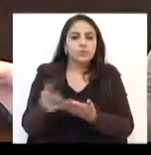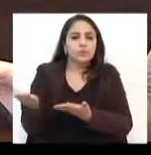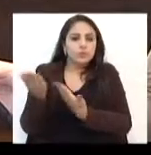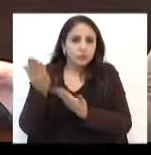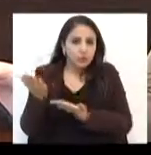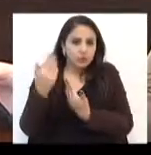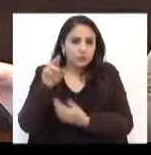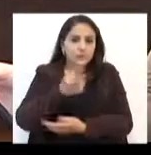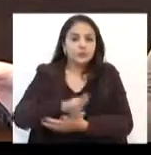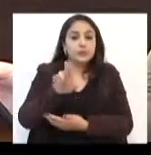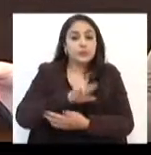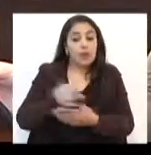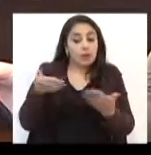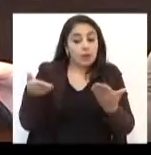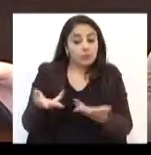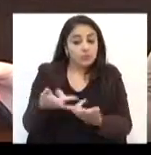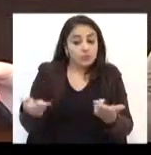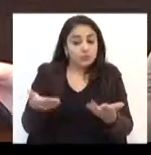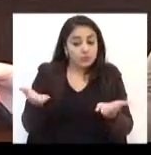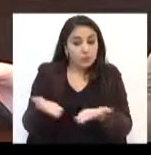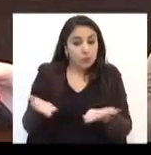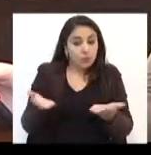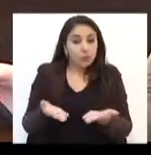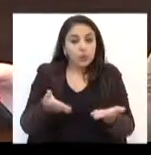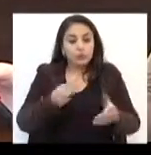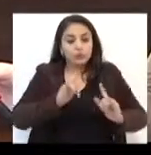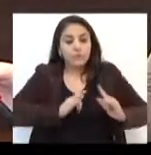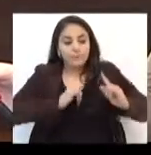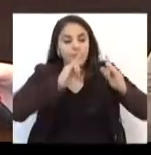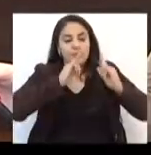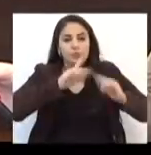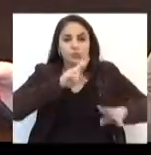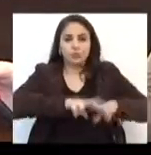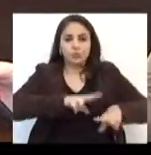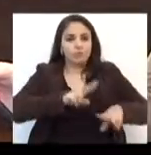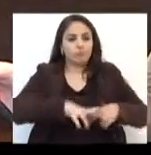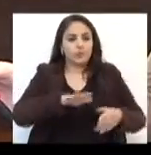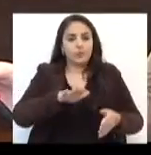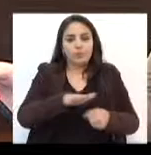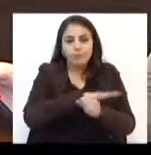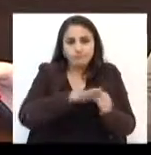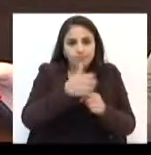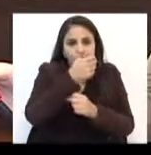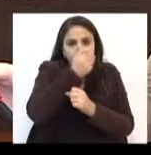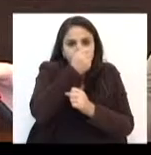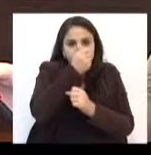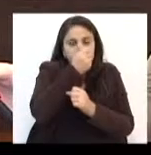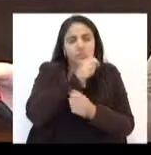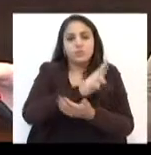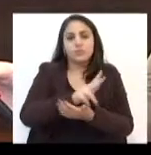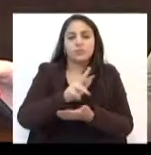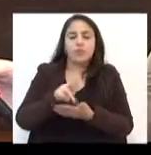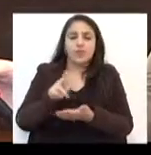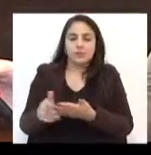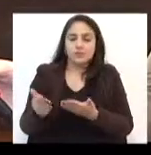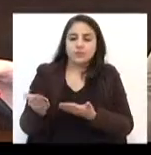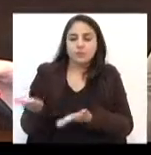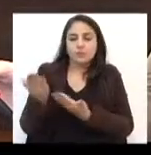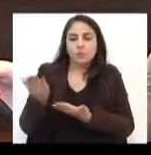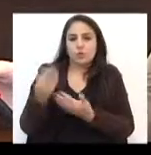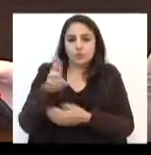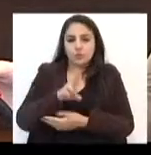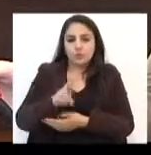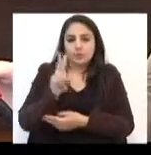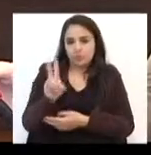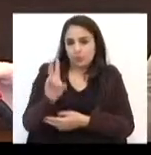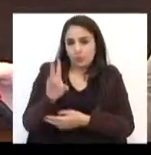nossa juventude à situação que se encontra hoje. Presídio superlotado, muito jovem nas drogas,